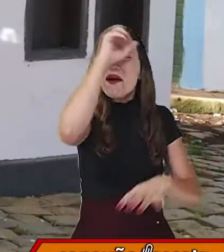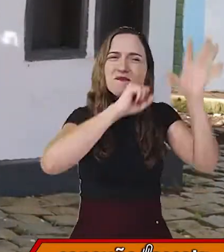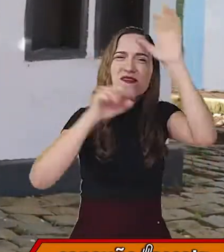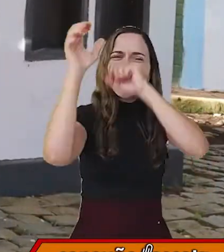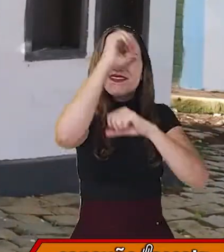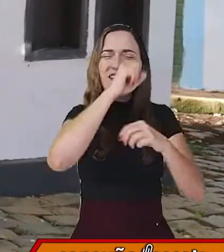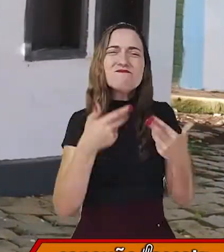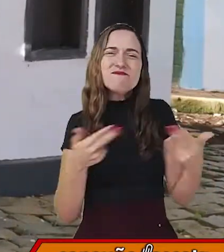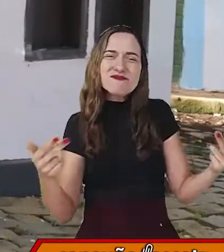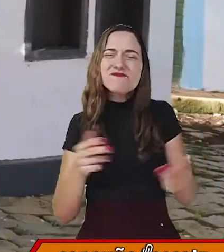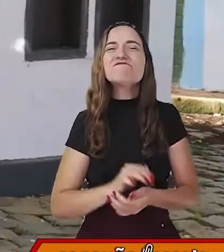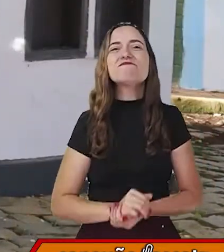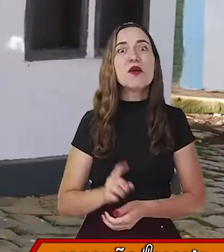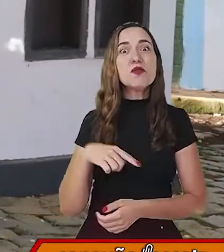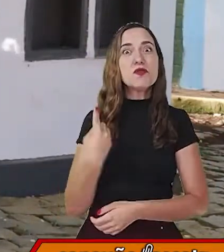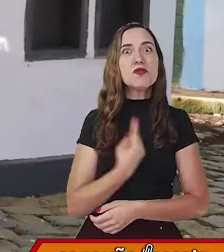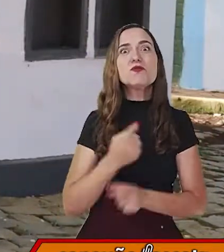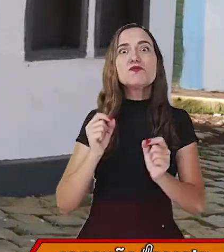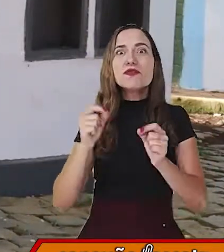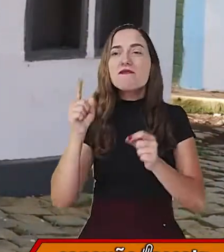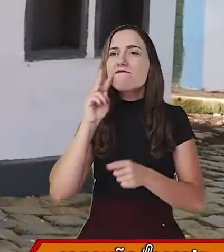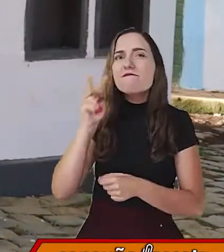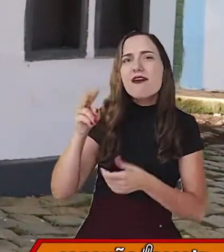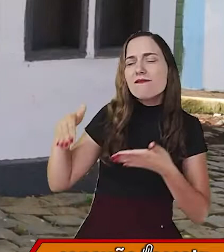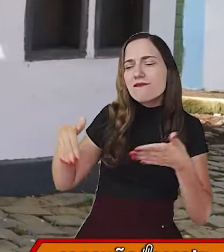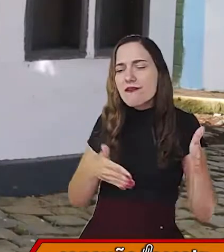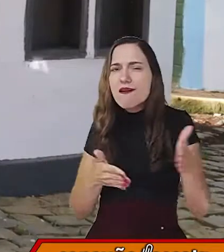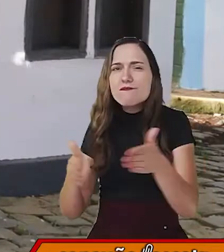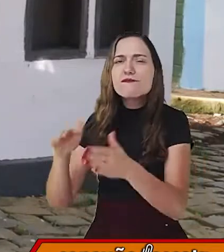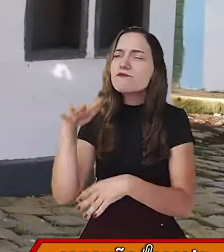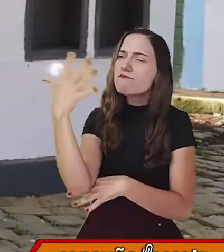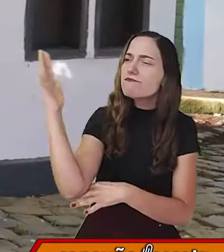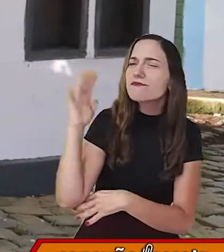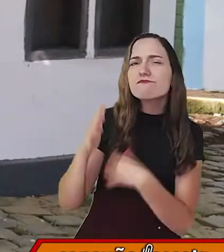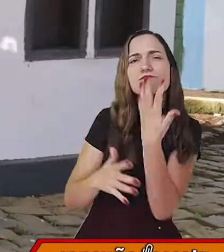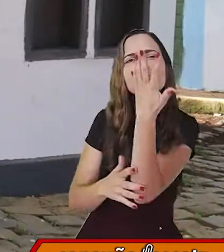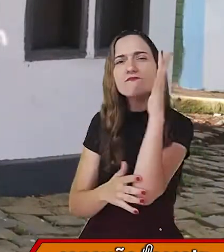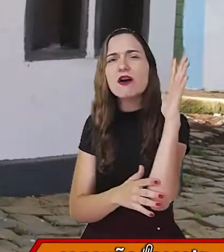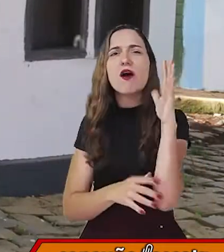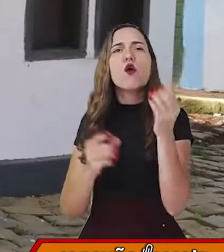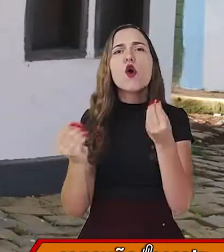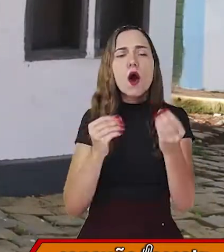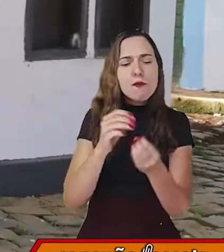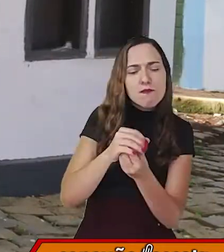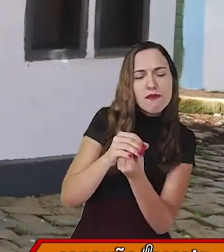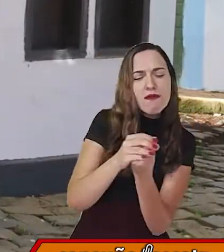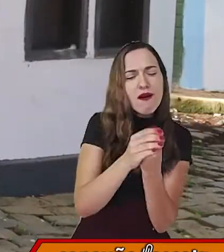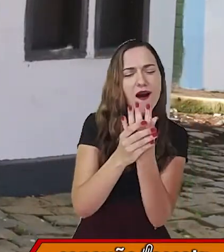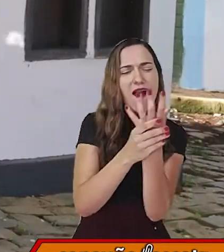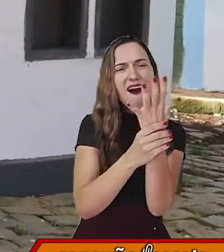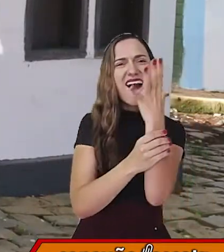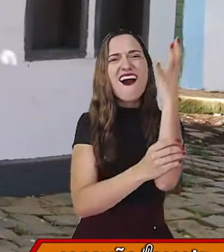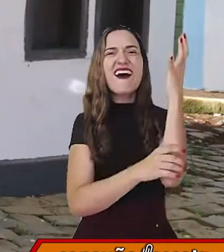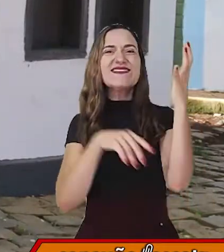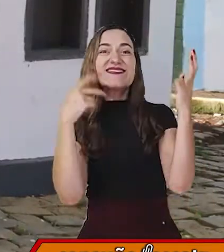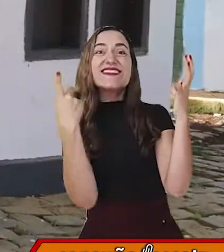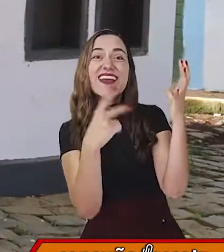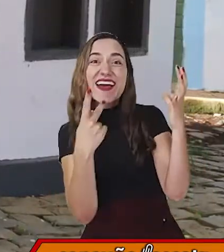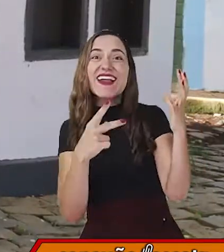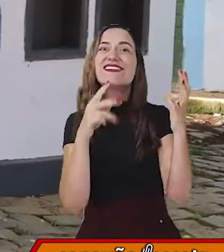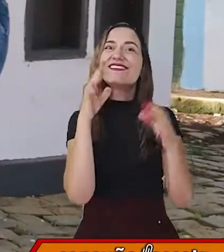foi enriquecedor passar por uma trilha, pelo viveiro, ver como as mudas do Cerrado se